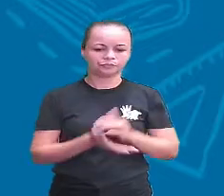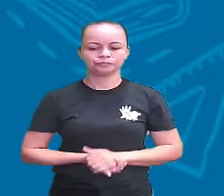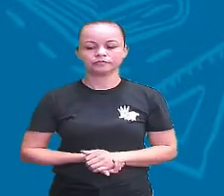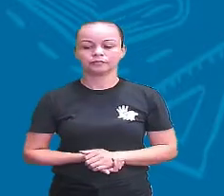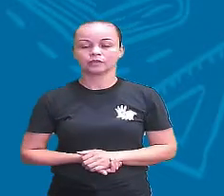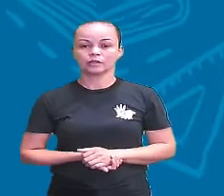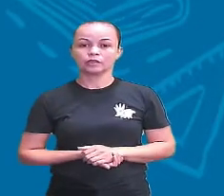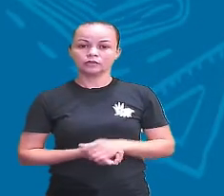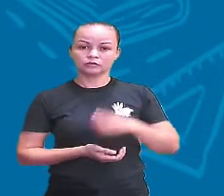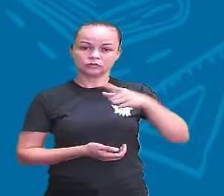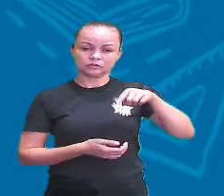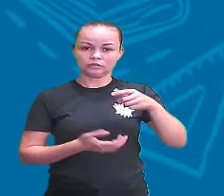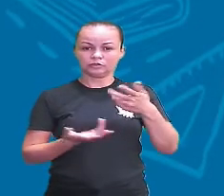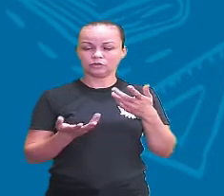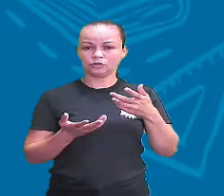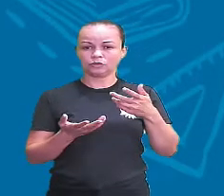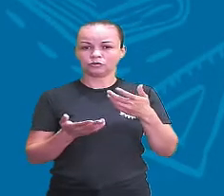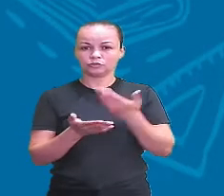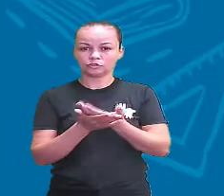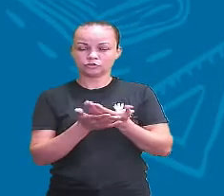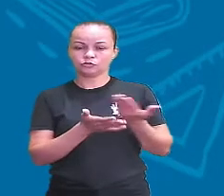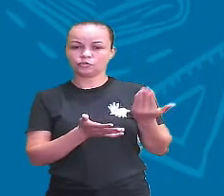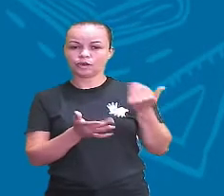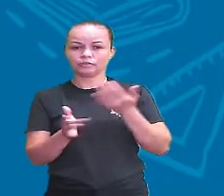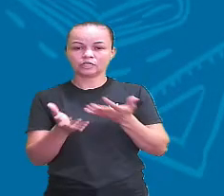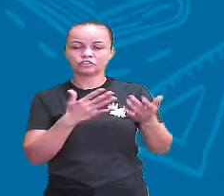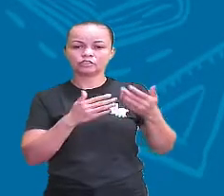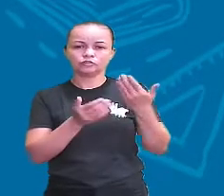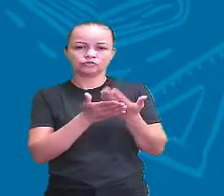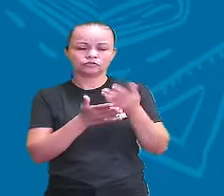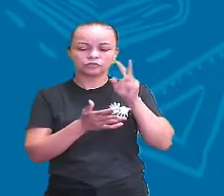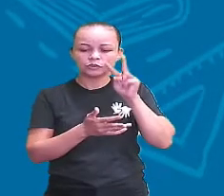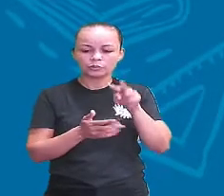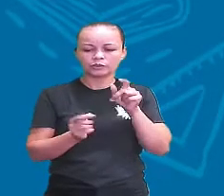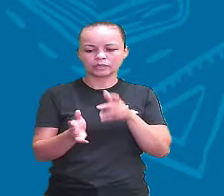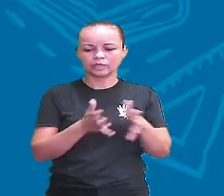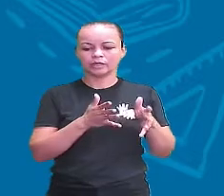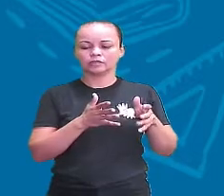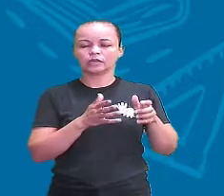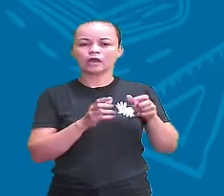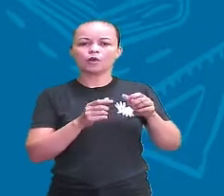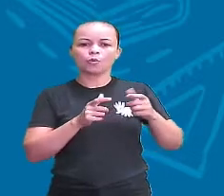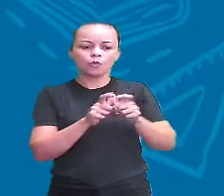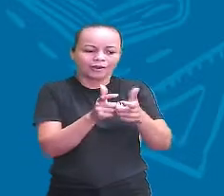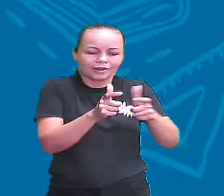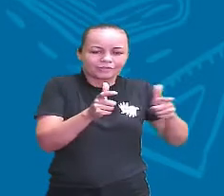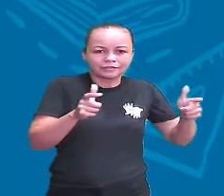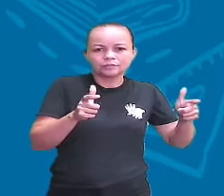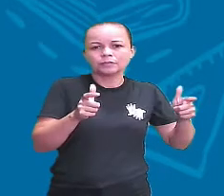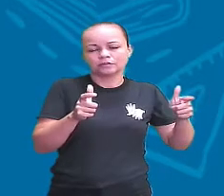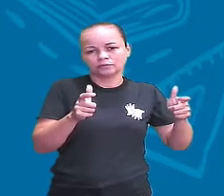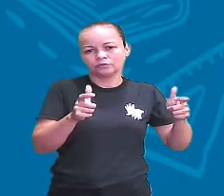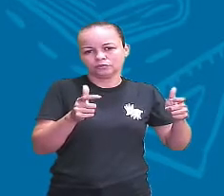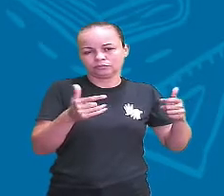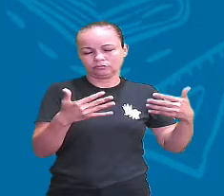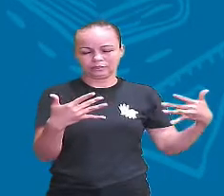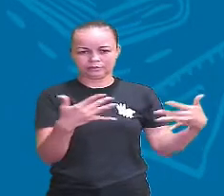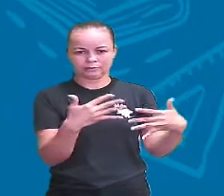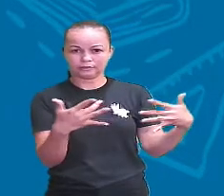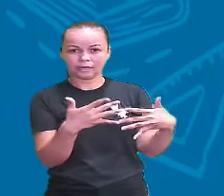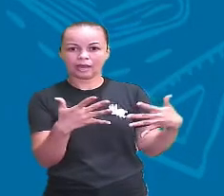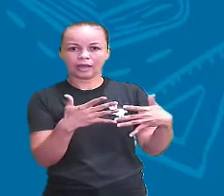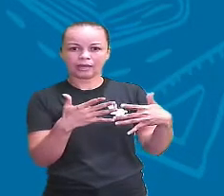gente falou sobre o crescimento na verticalização. O que quer dizer isso, professora? É o crescimento das zonas urbanas de uma